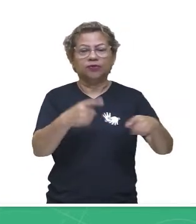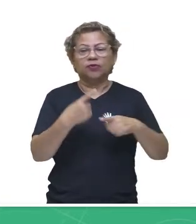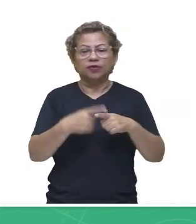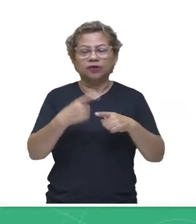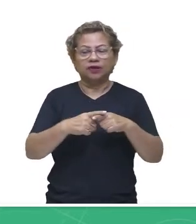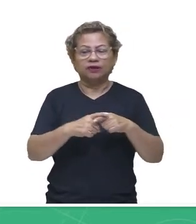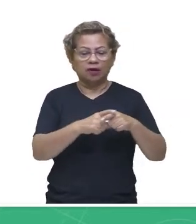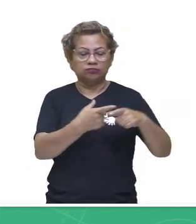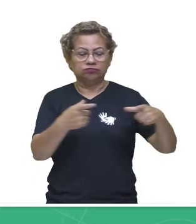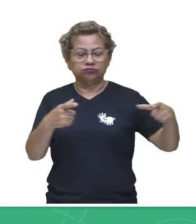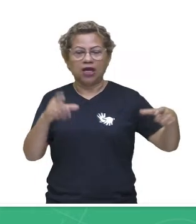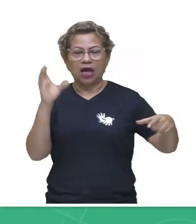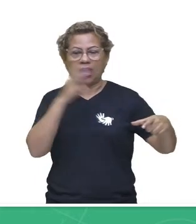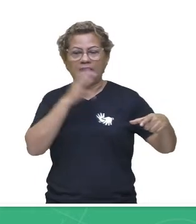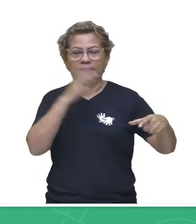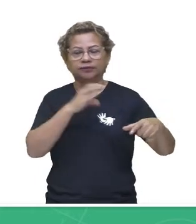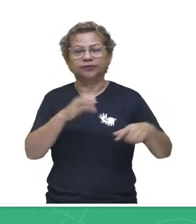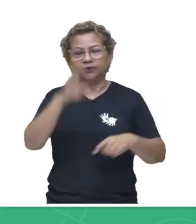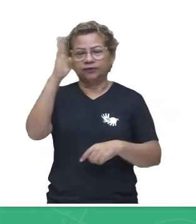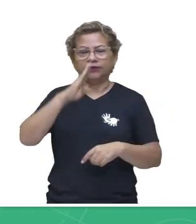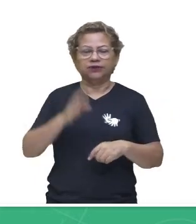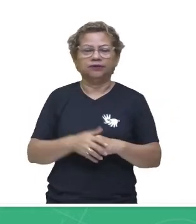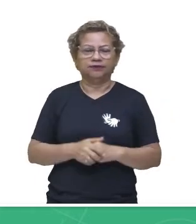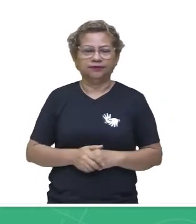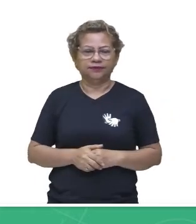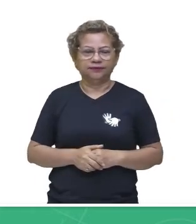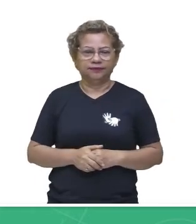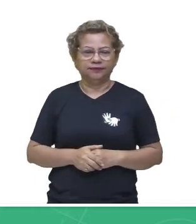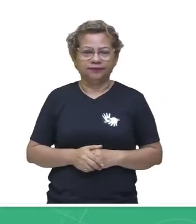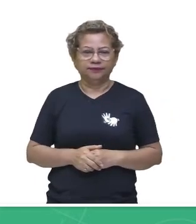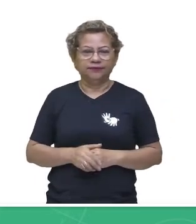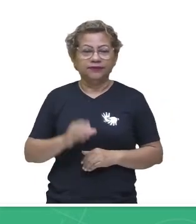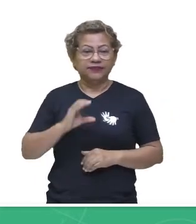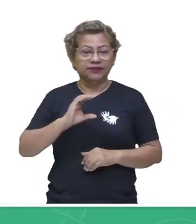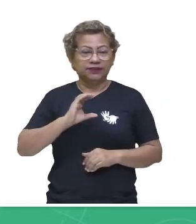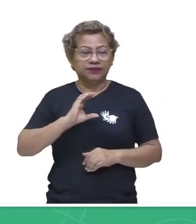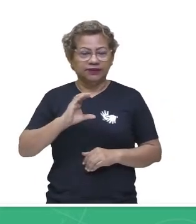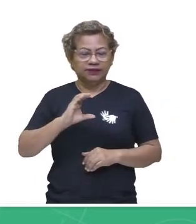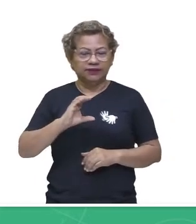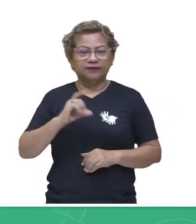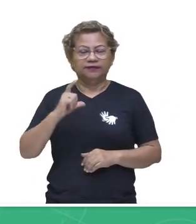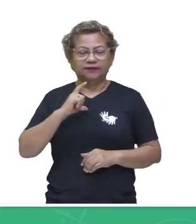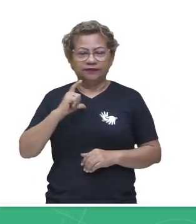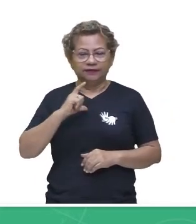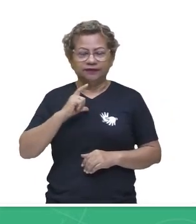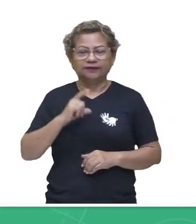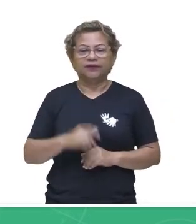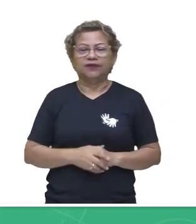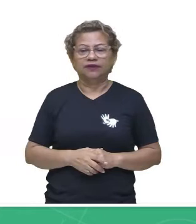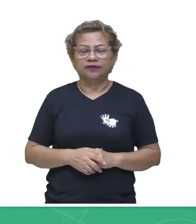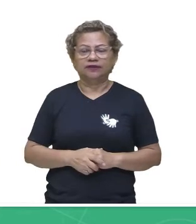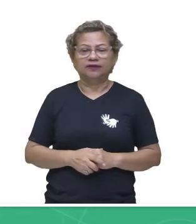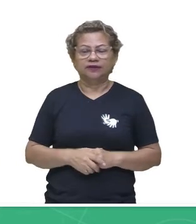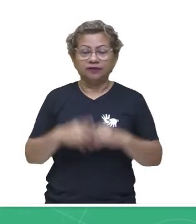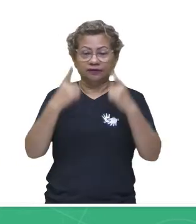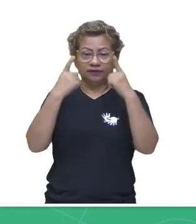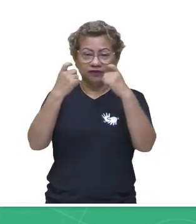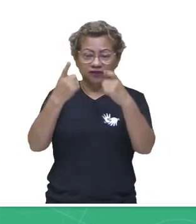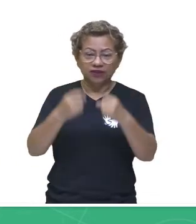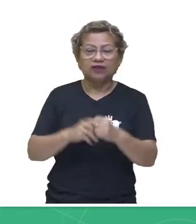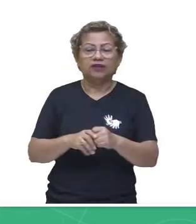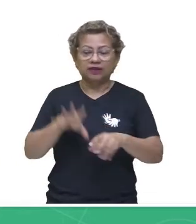brasileira. Na C, nós vamos ter conflitos e violência urbana, luta pela posse da terra